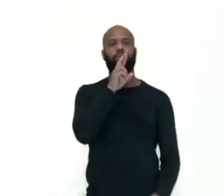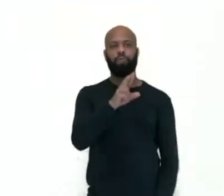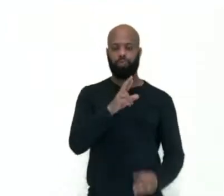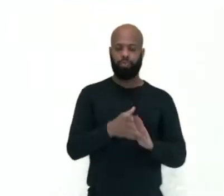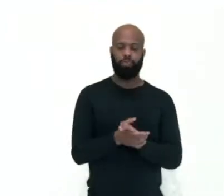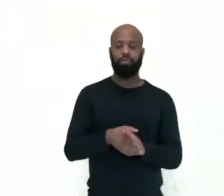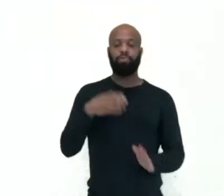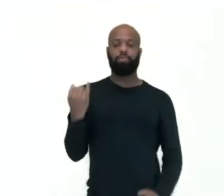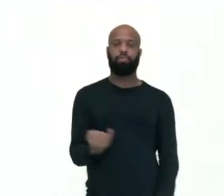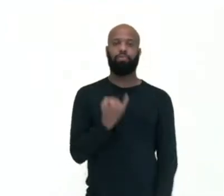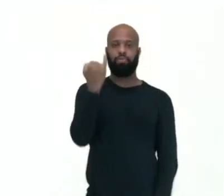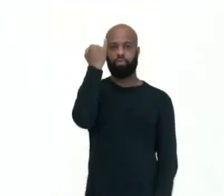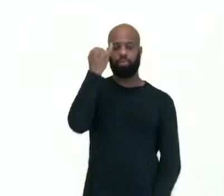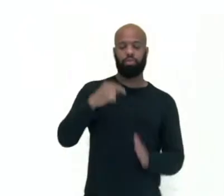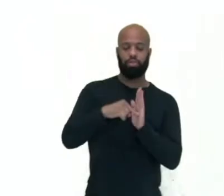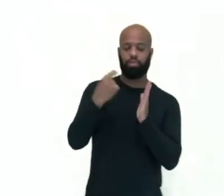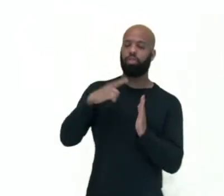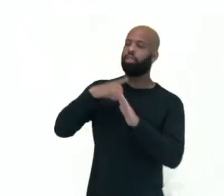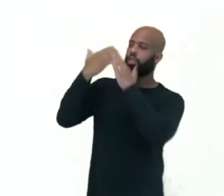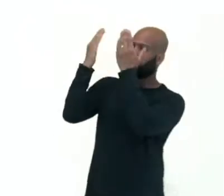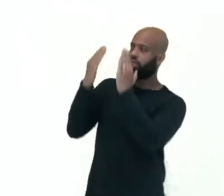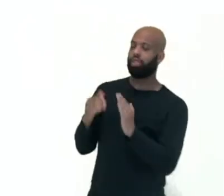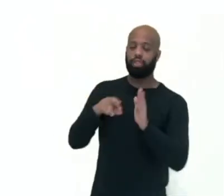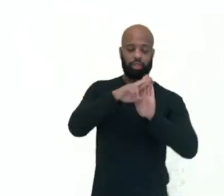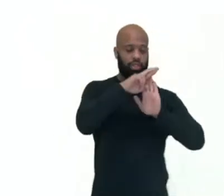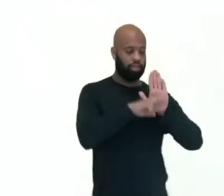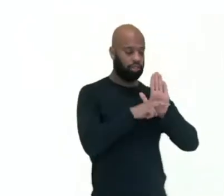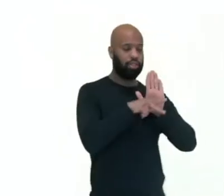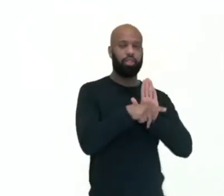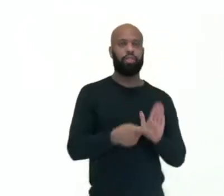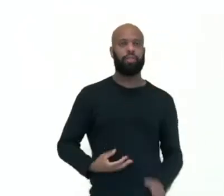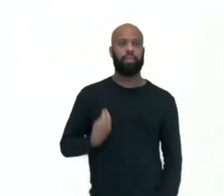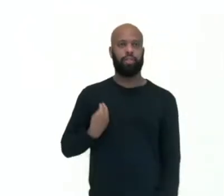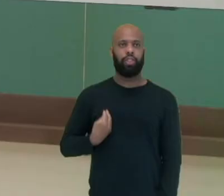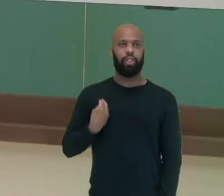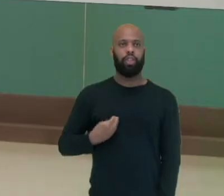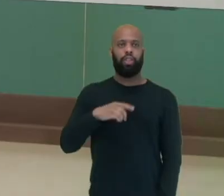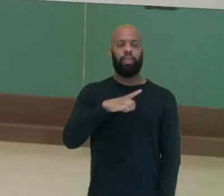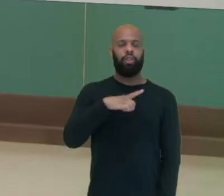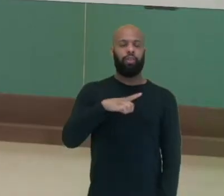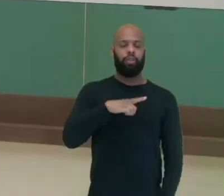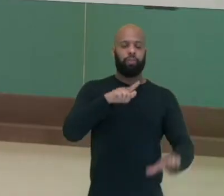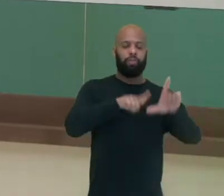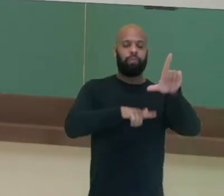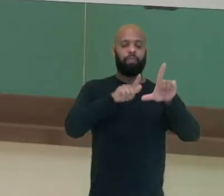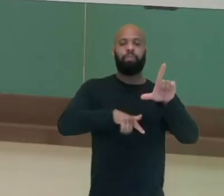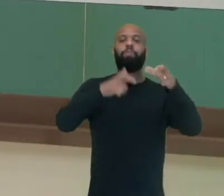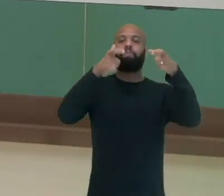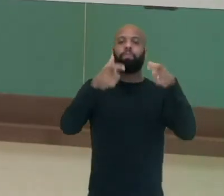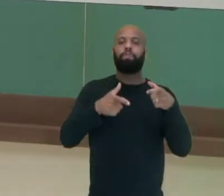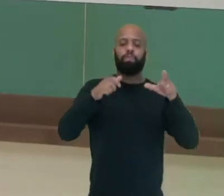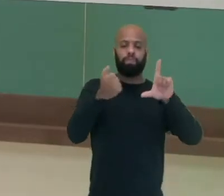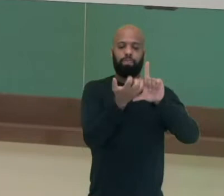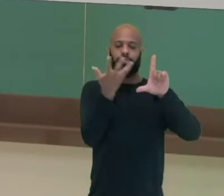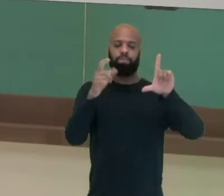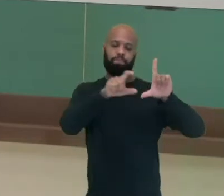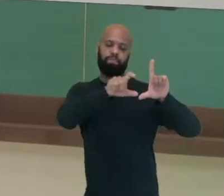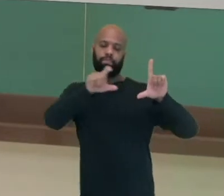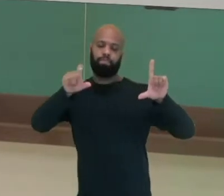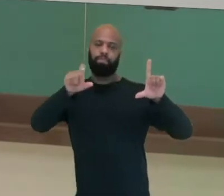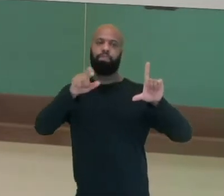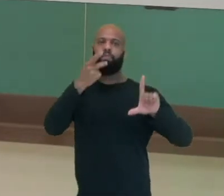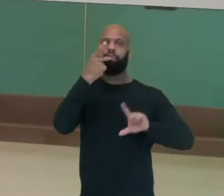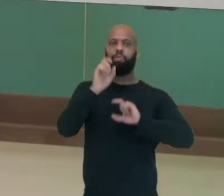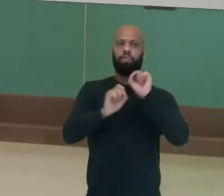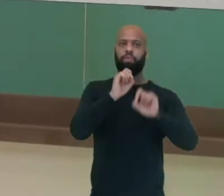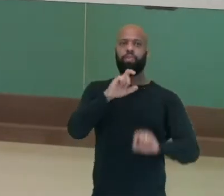Primeiro, analisando a condição de existência do logaritmo. Então, a incógnita está aqui no logaritmando, então eu vou